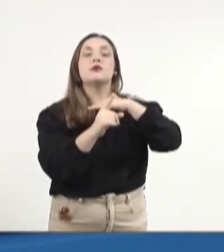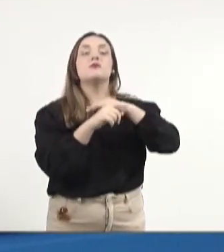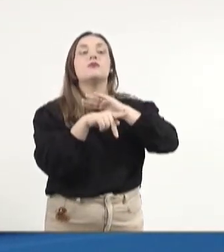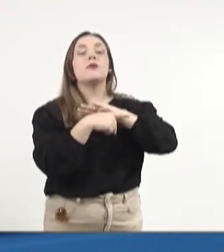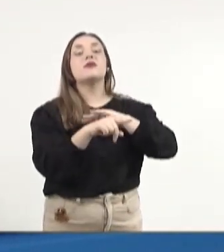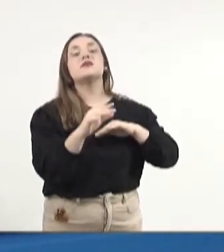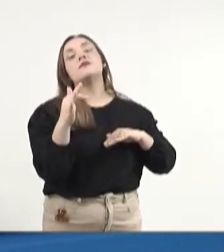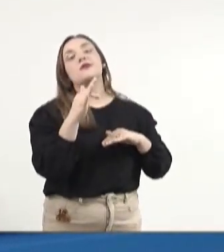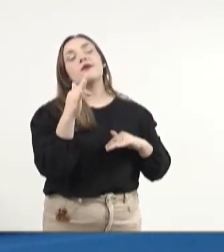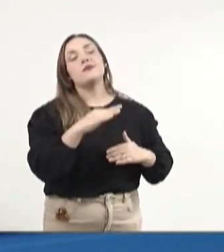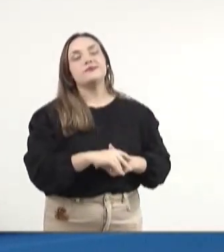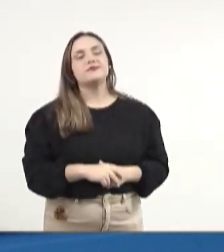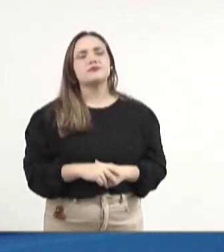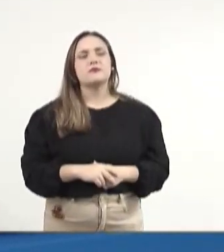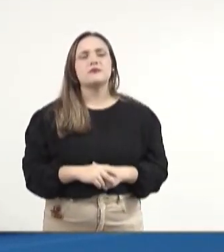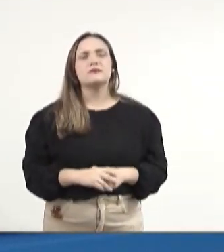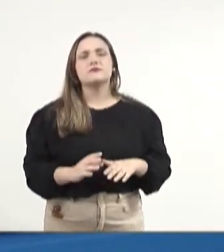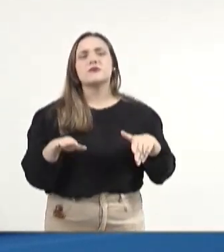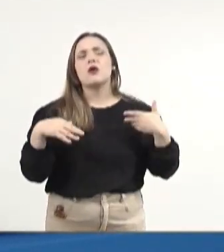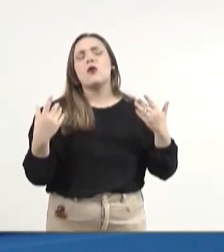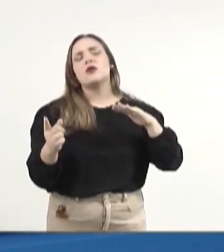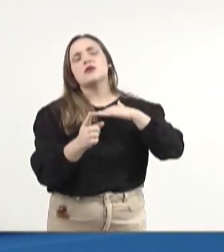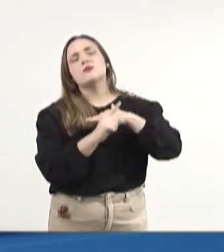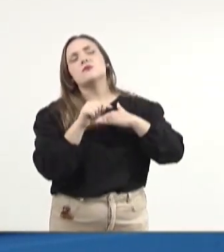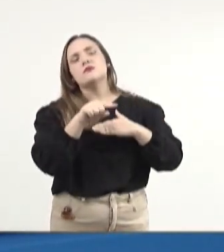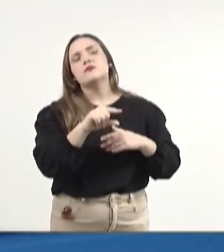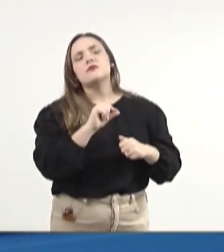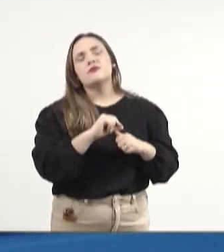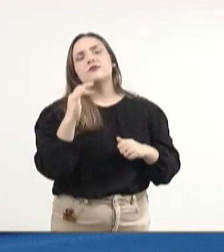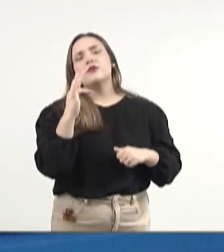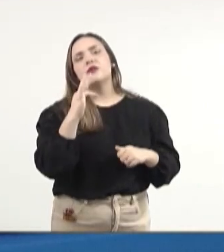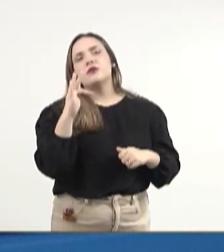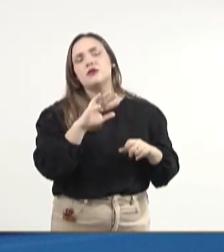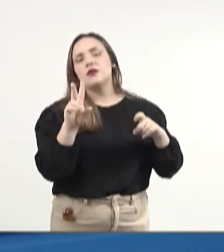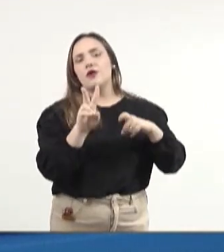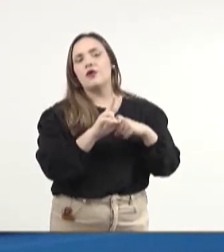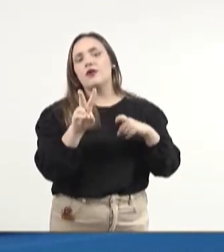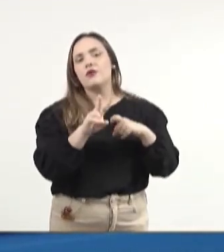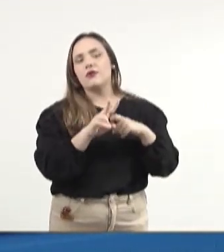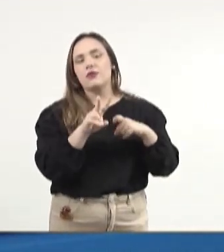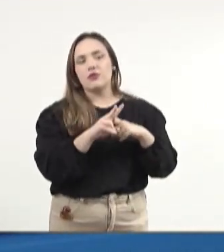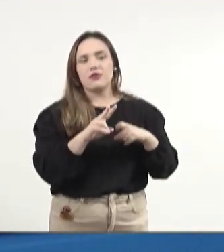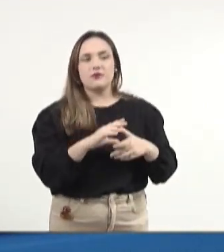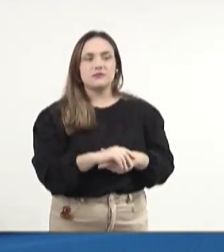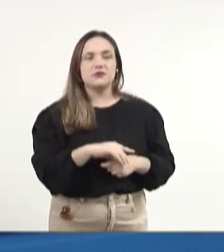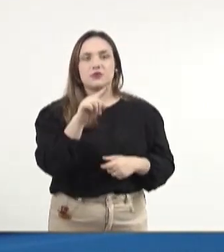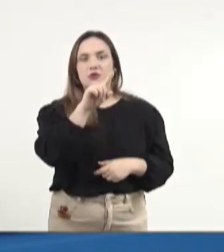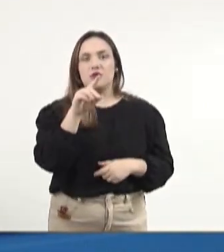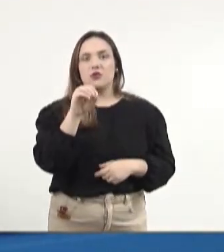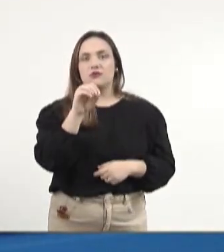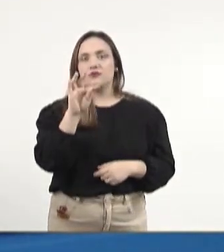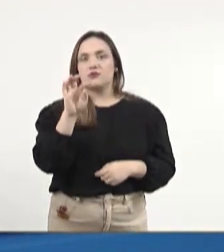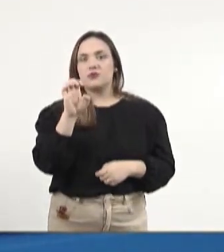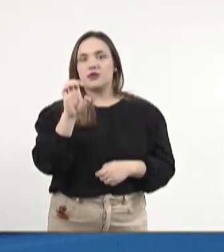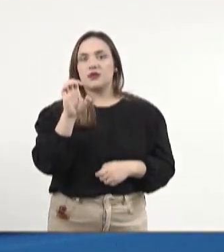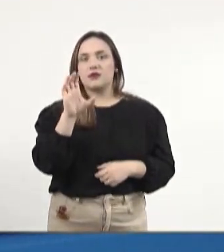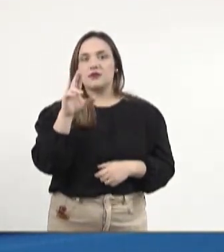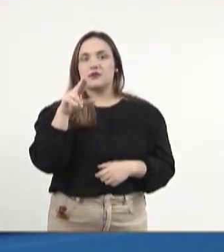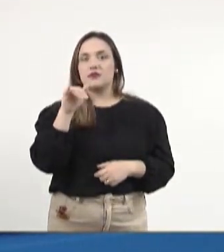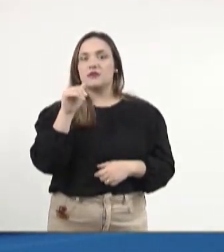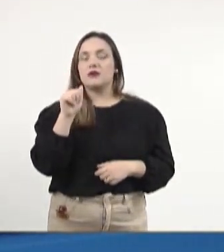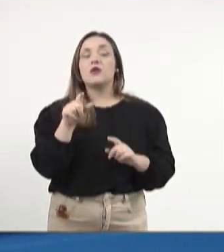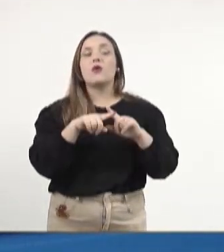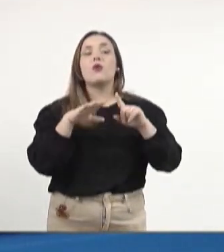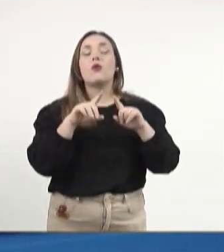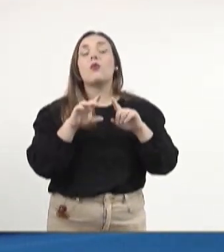FAMES. Quais os tipos de atendimentos públicos oferecidos pela Faculdade de Medicina Veterinária e Zootecnia FAMES? Quais são os